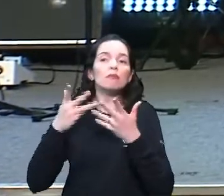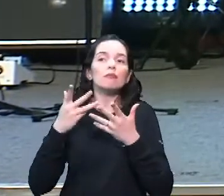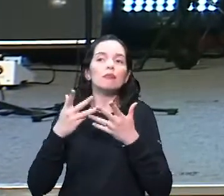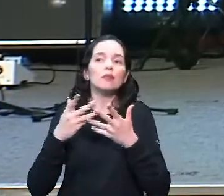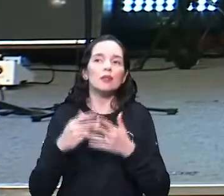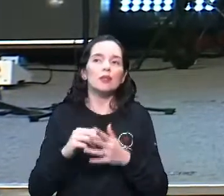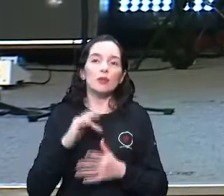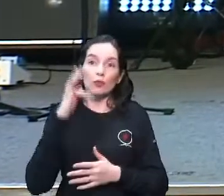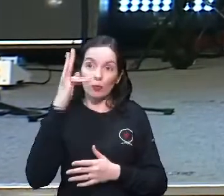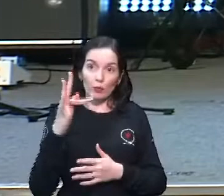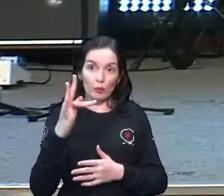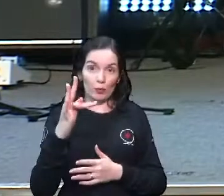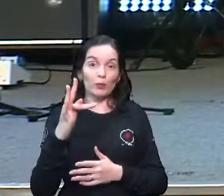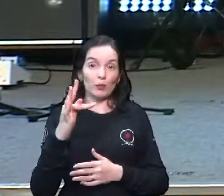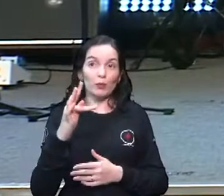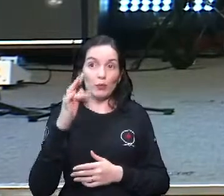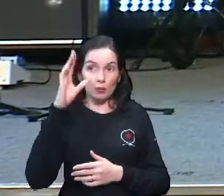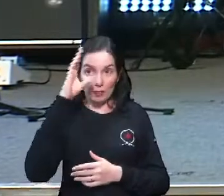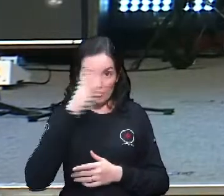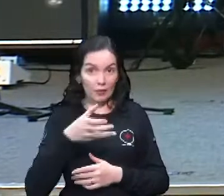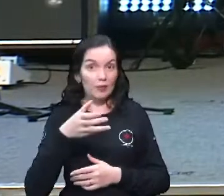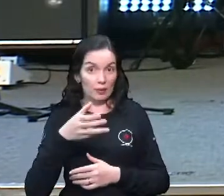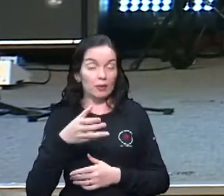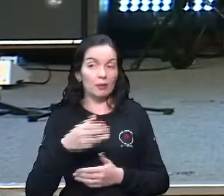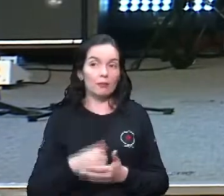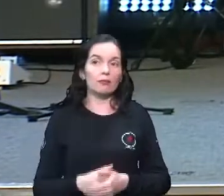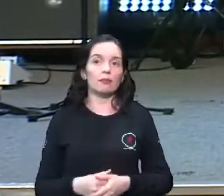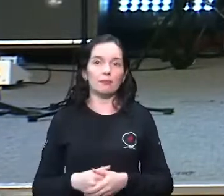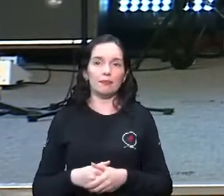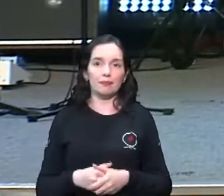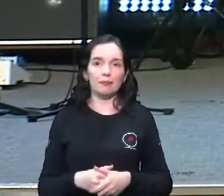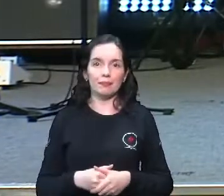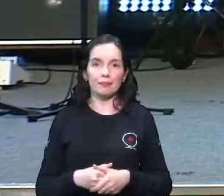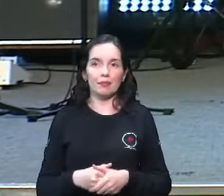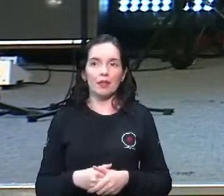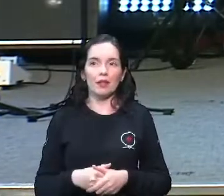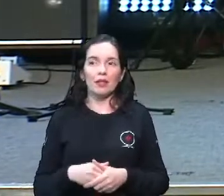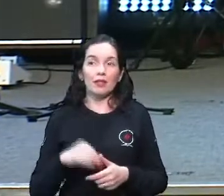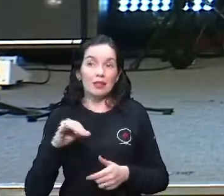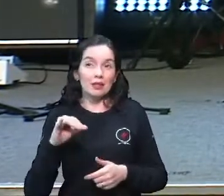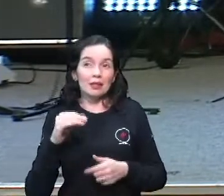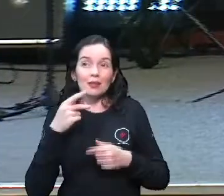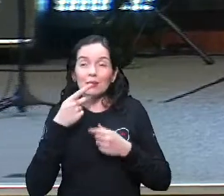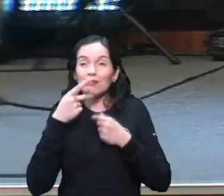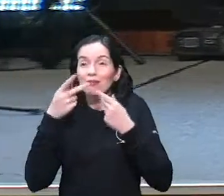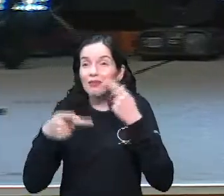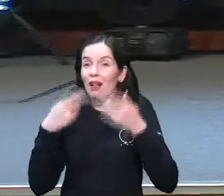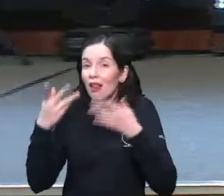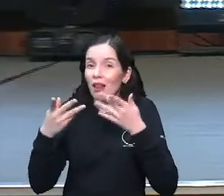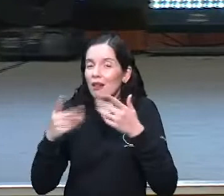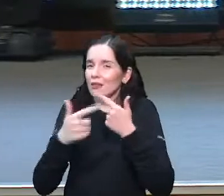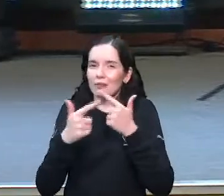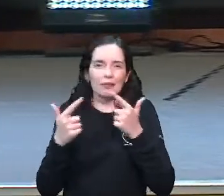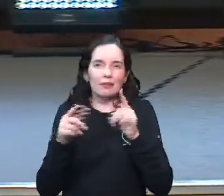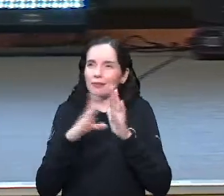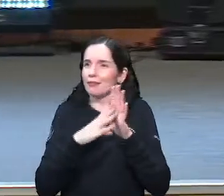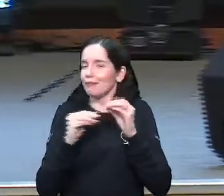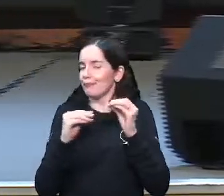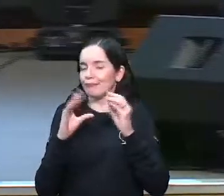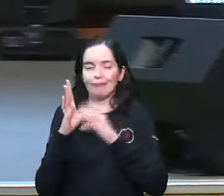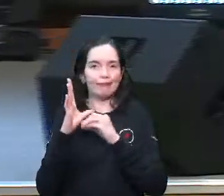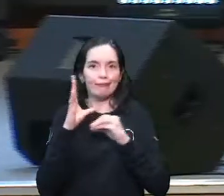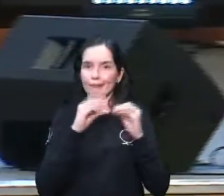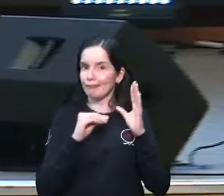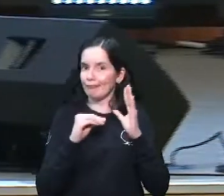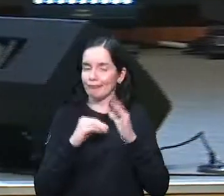as suas palavras são sentenças. Se você não tem nada para falar, fique quieto. Pergunte aqui a Raquel,